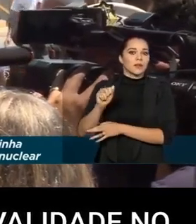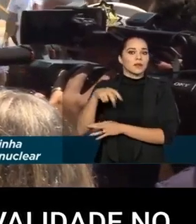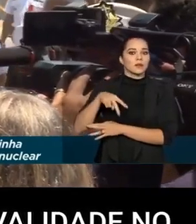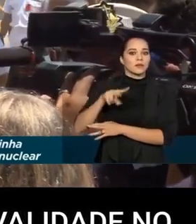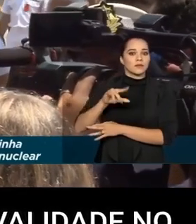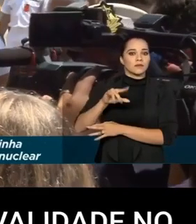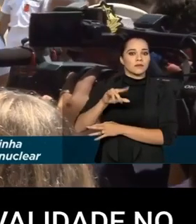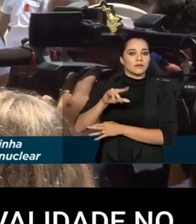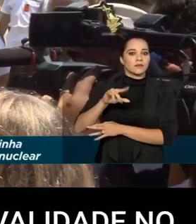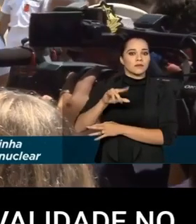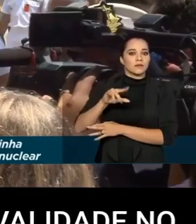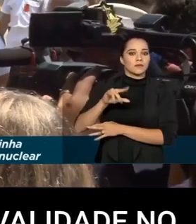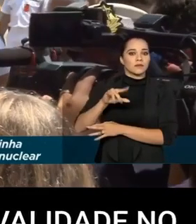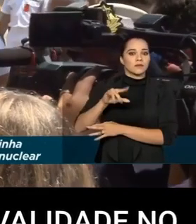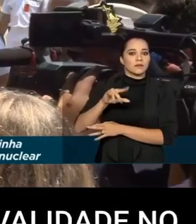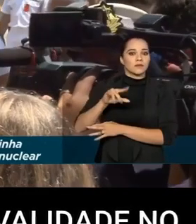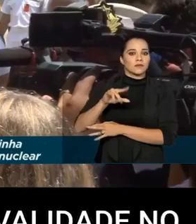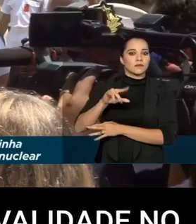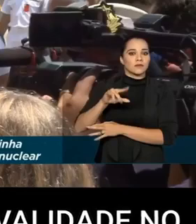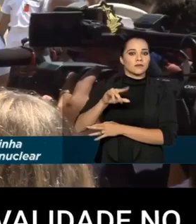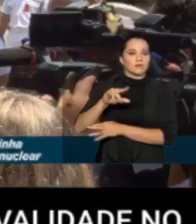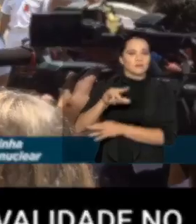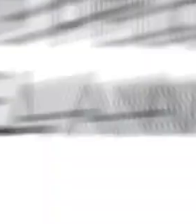da Anvisa também é